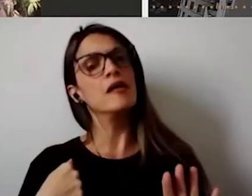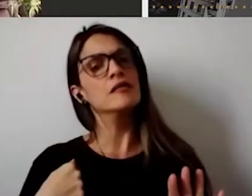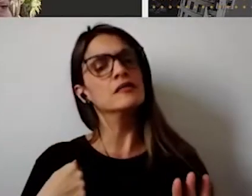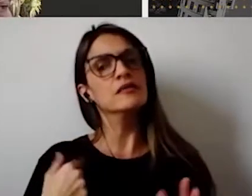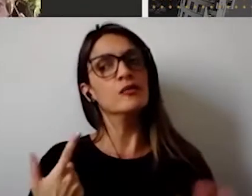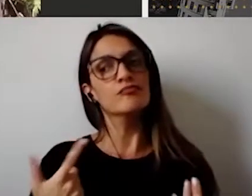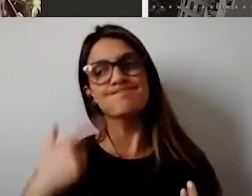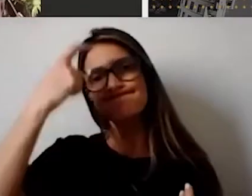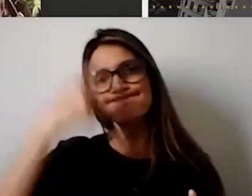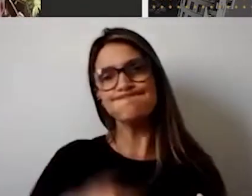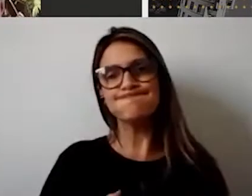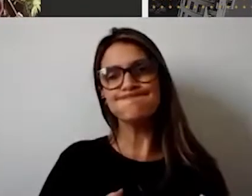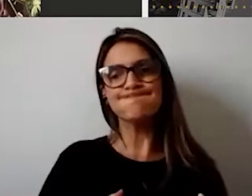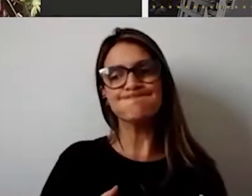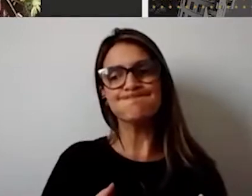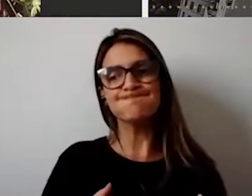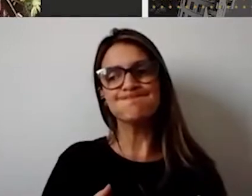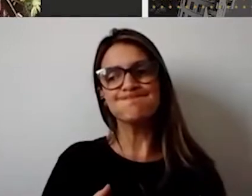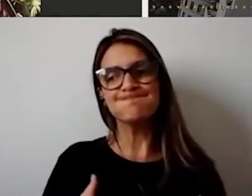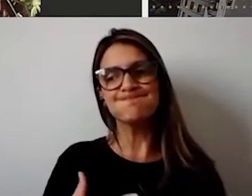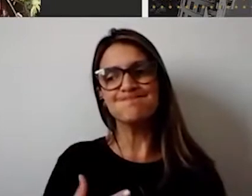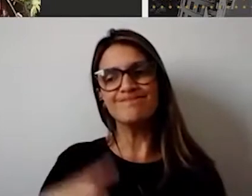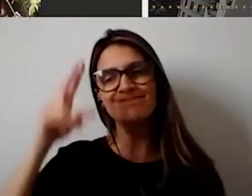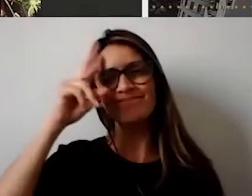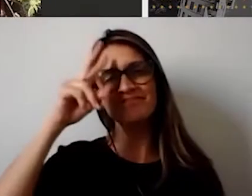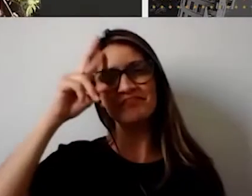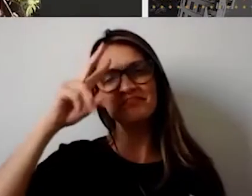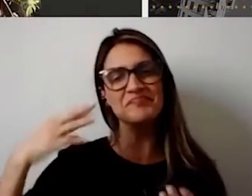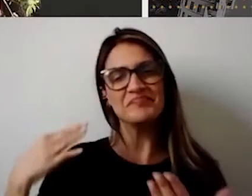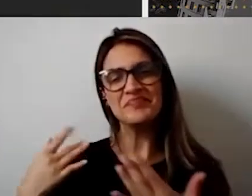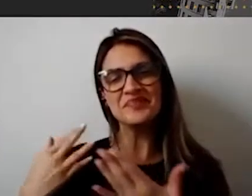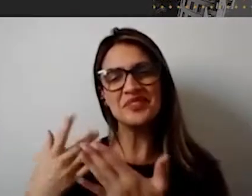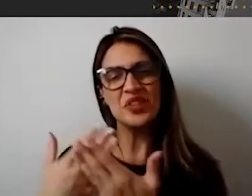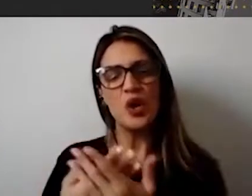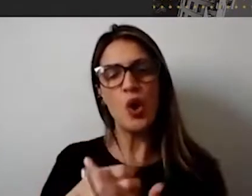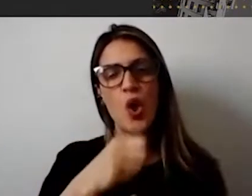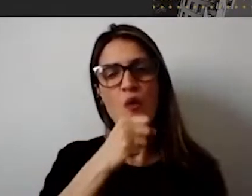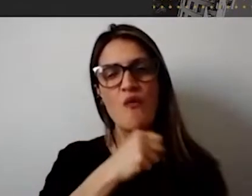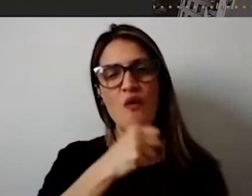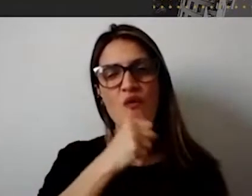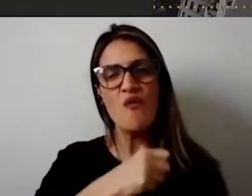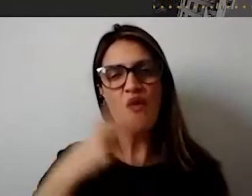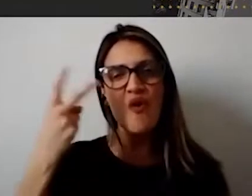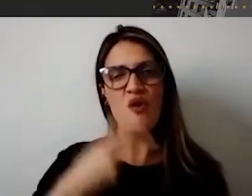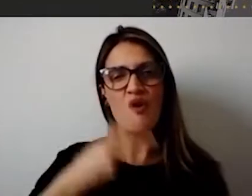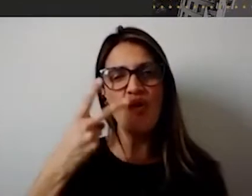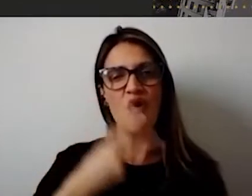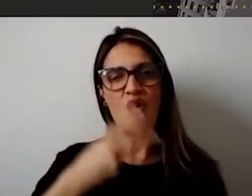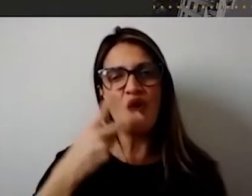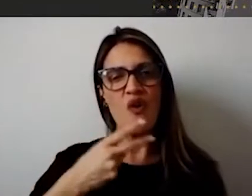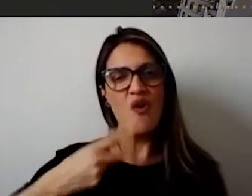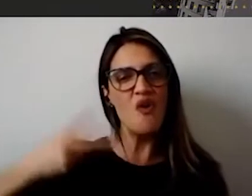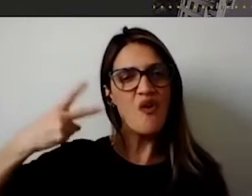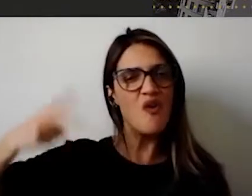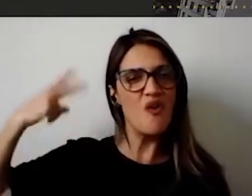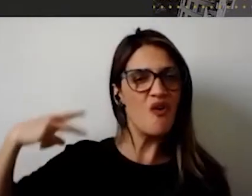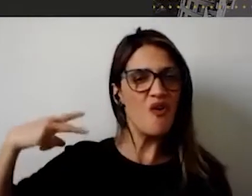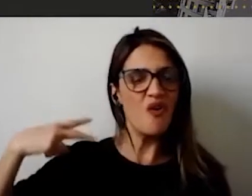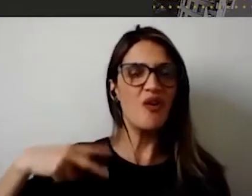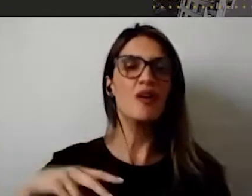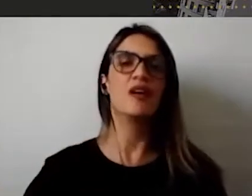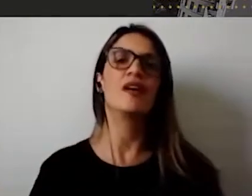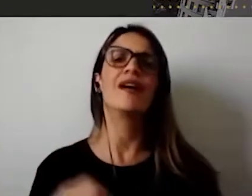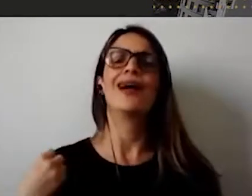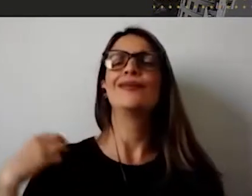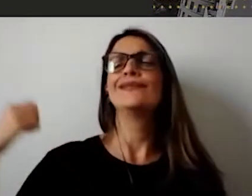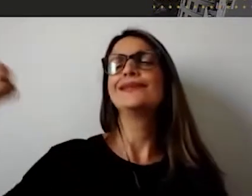sou uma pessoa muito marcada pela história do meu bisavô, que era um viajante que saía do norte